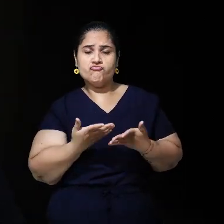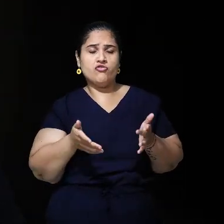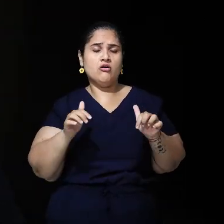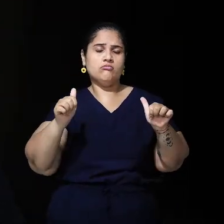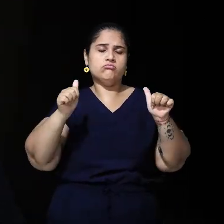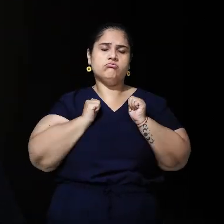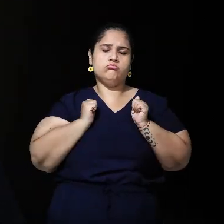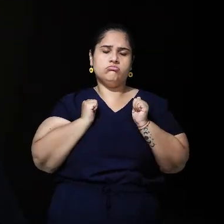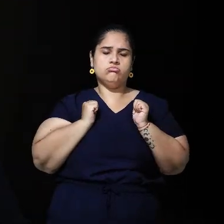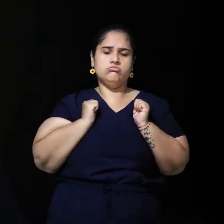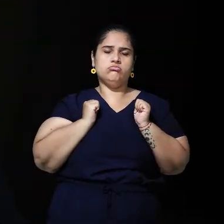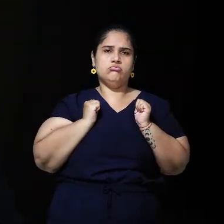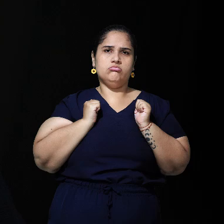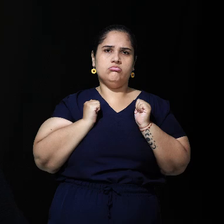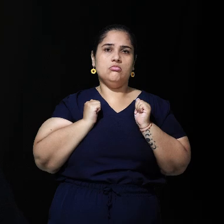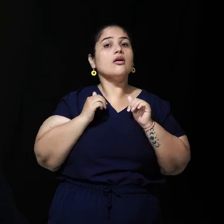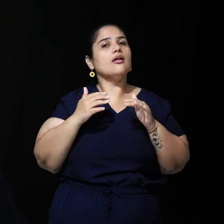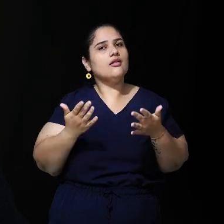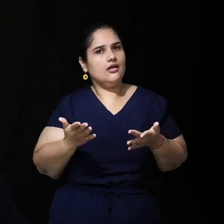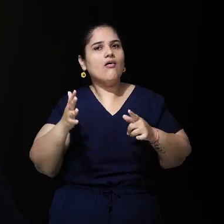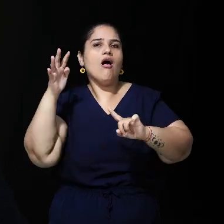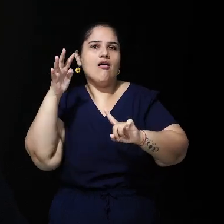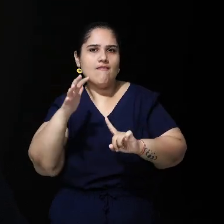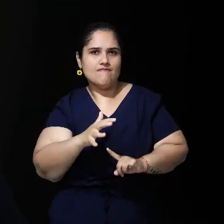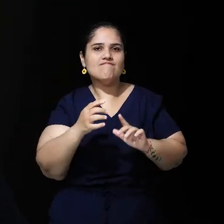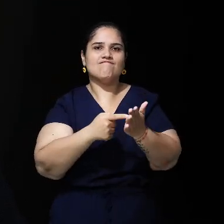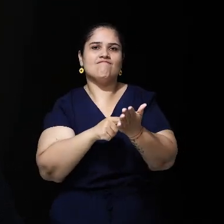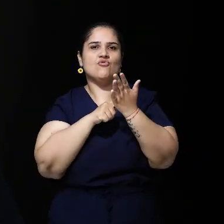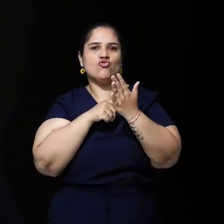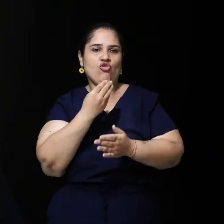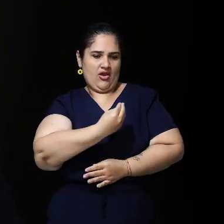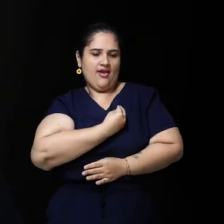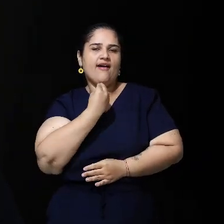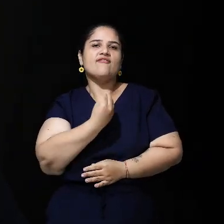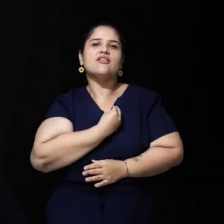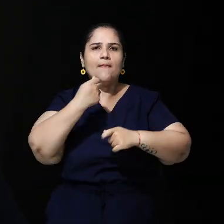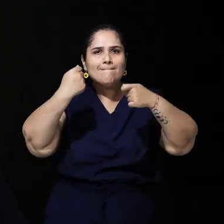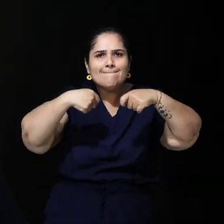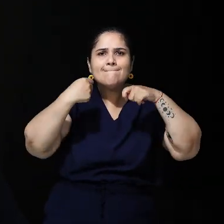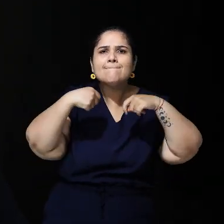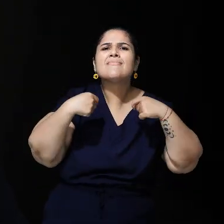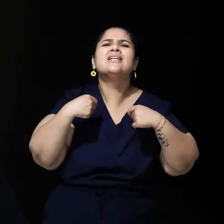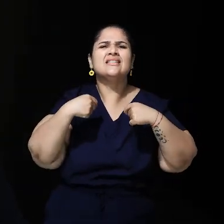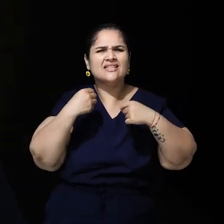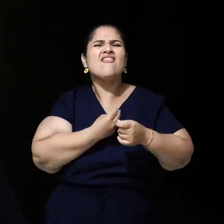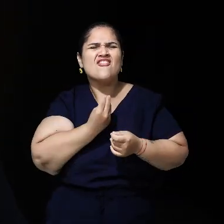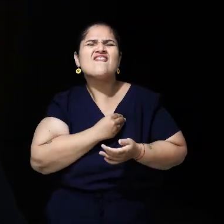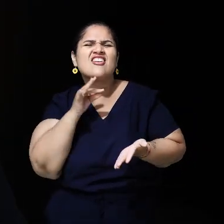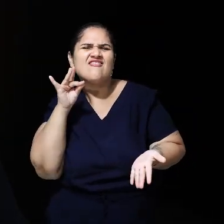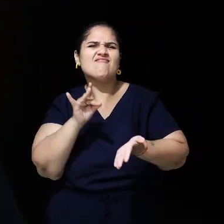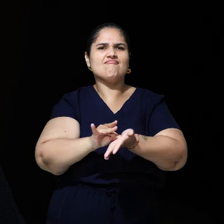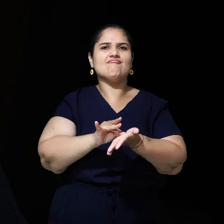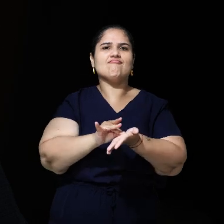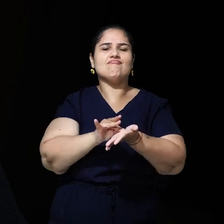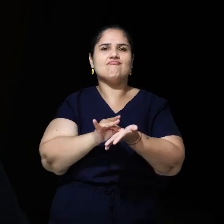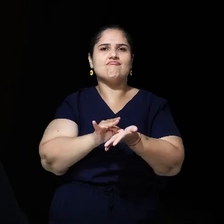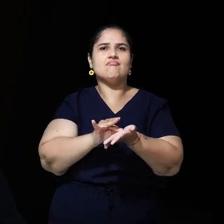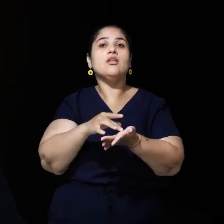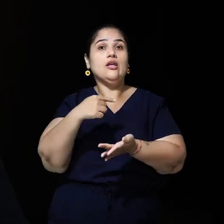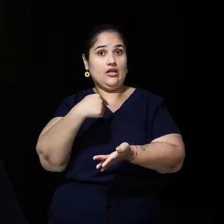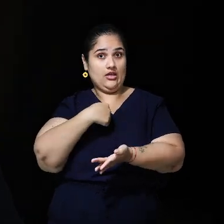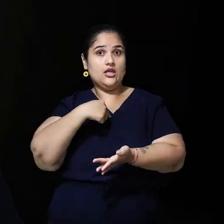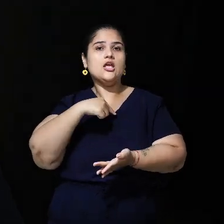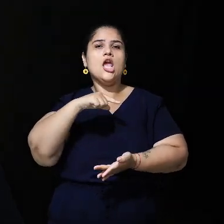quieto. Então, a depressão me mostrou que a vida ela deve ser vivida e que eu tenho